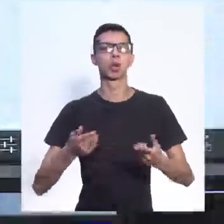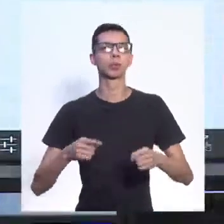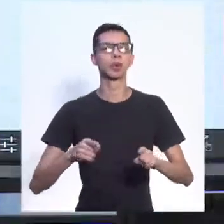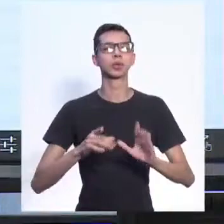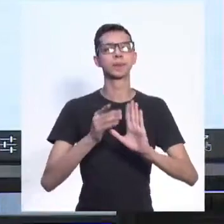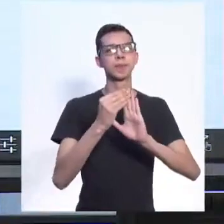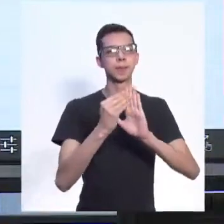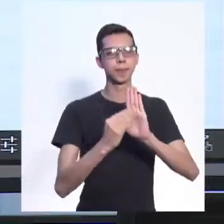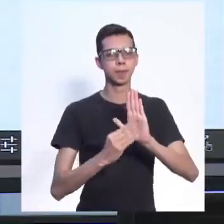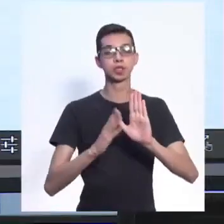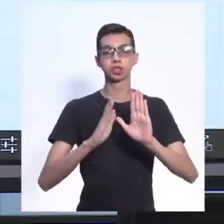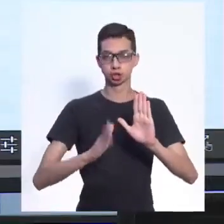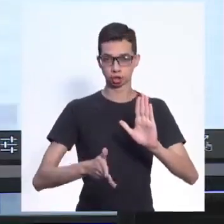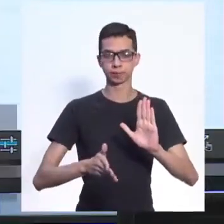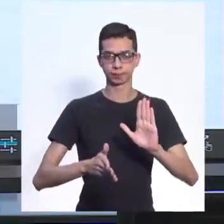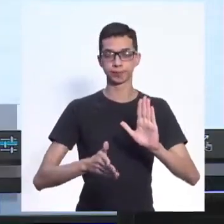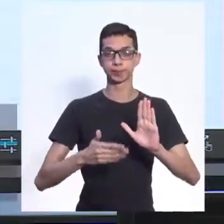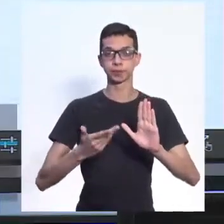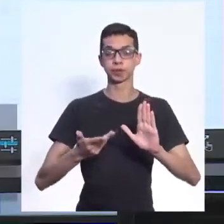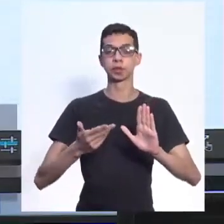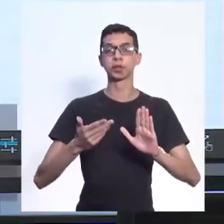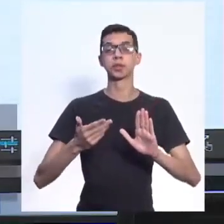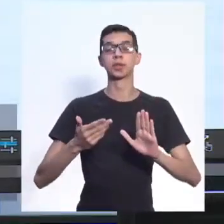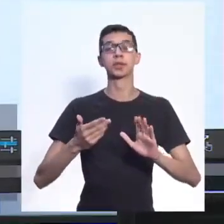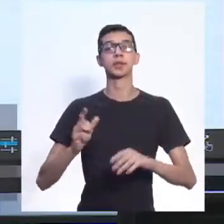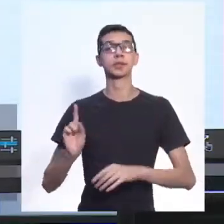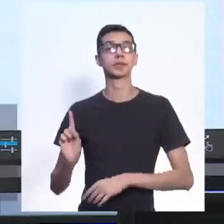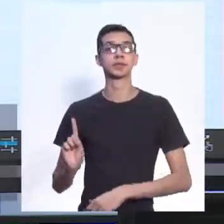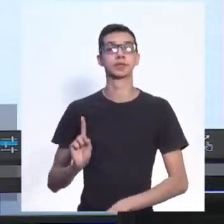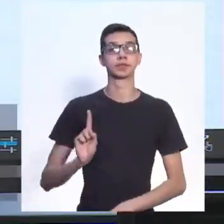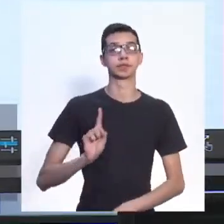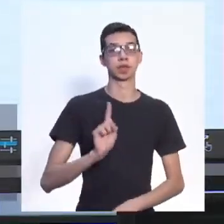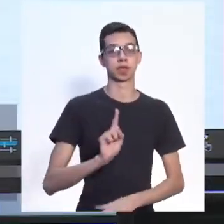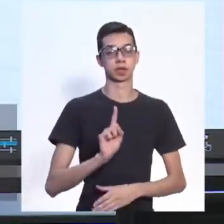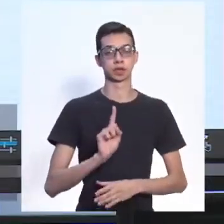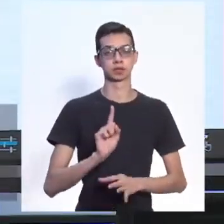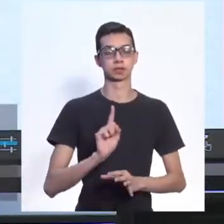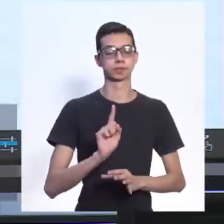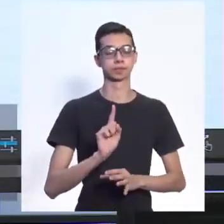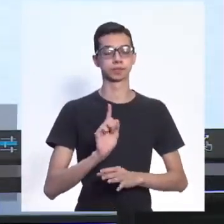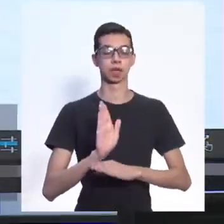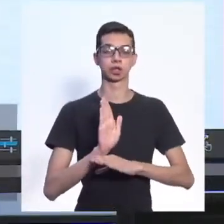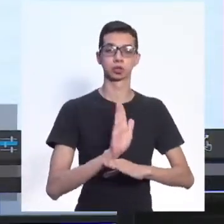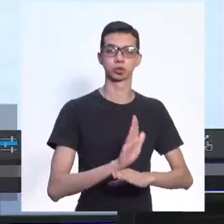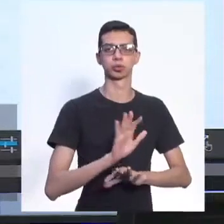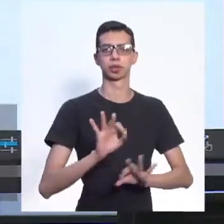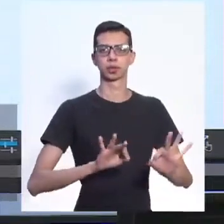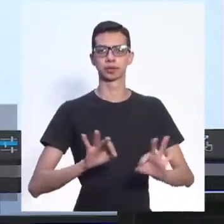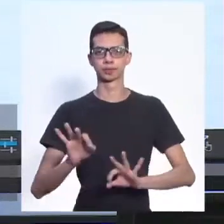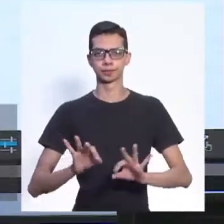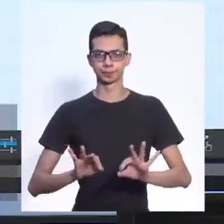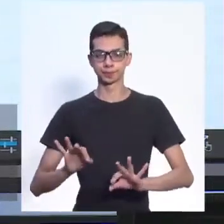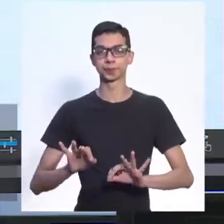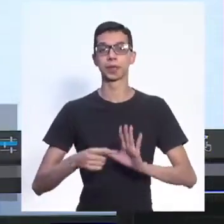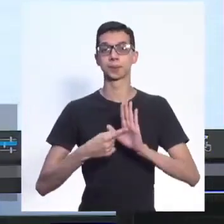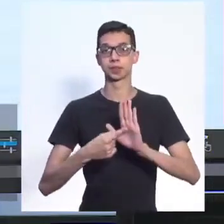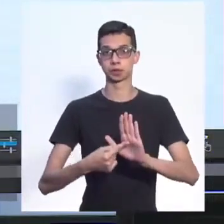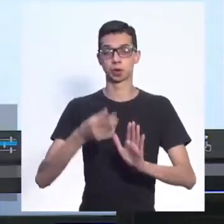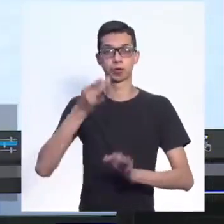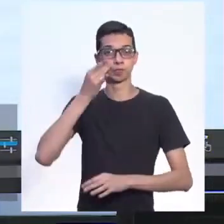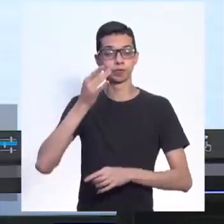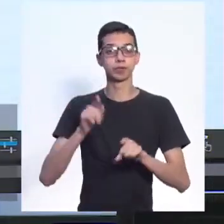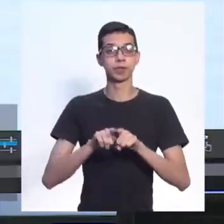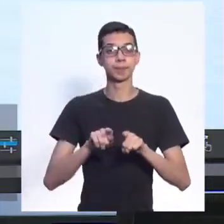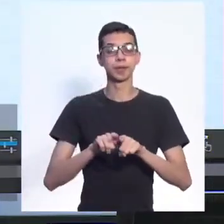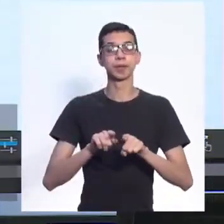já foi idealizado e ele vai ali ajudar a organizar esses ensaios, as apresentações ao vivo e as gravações no